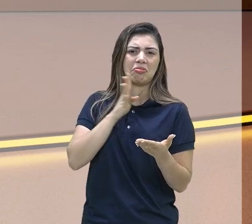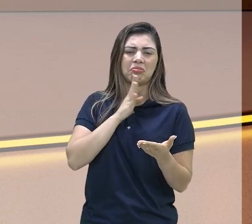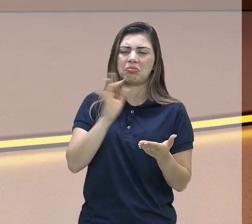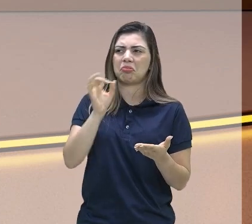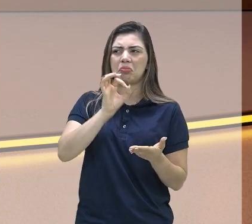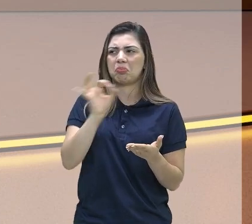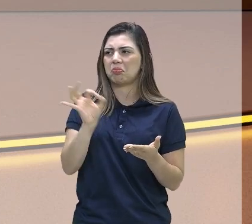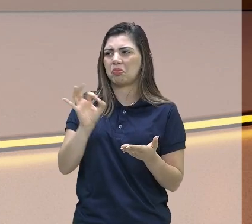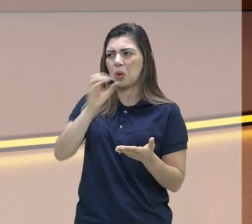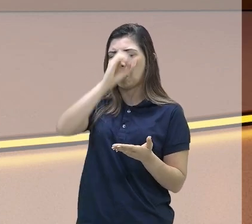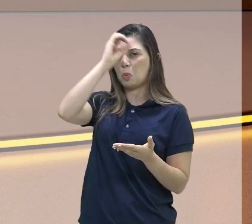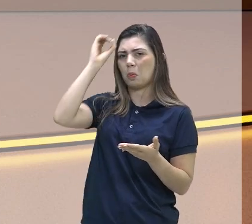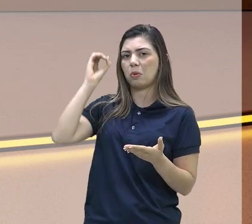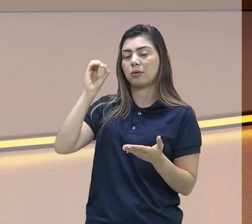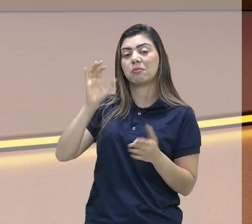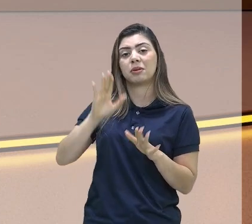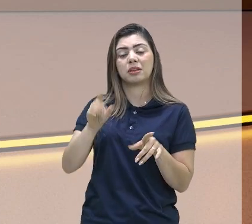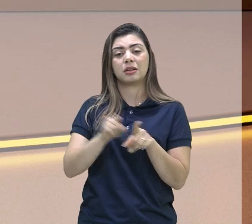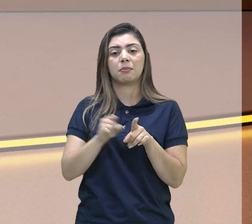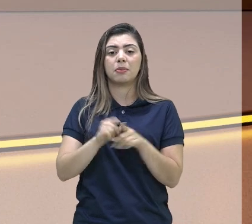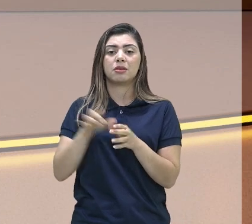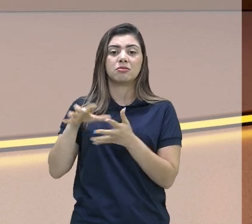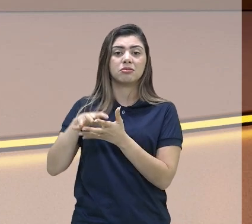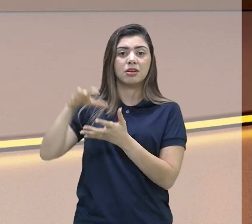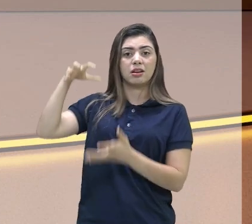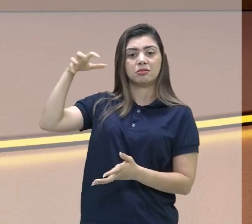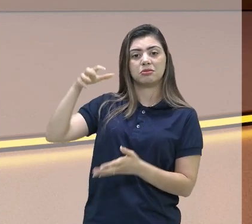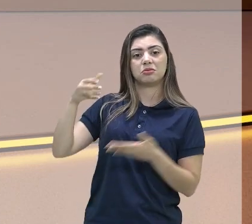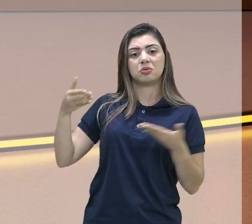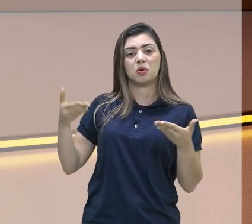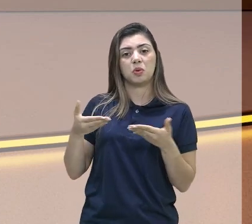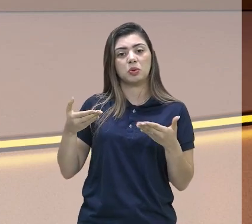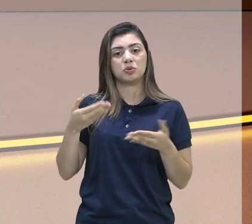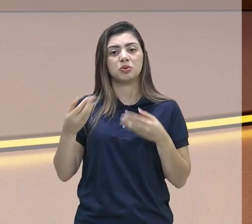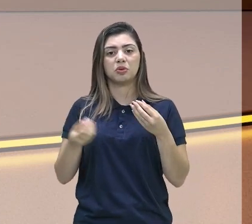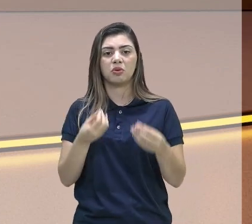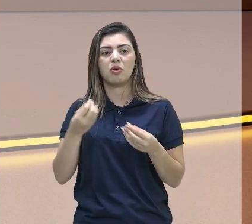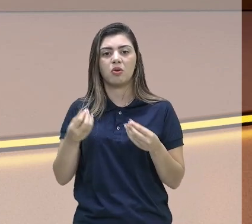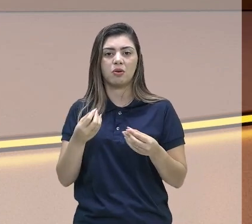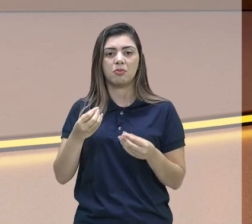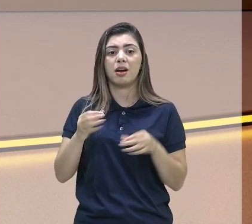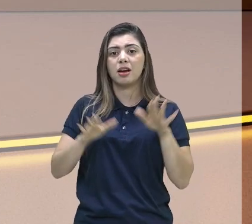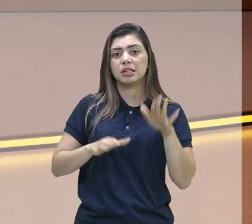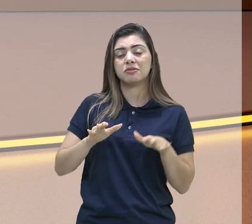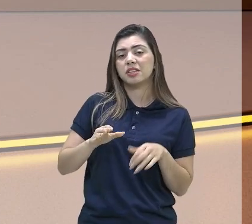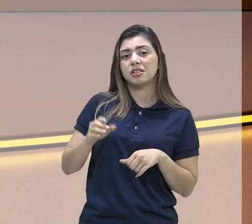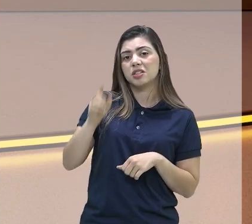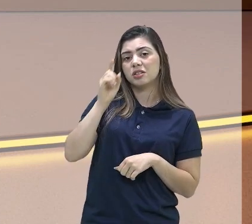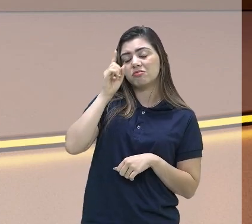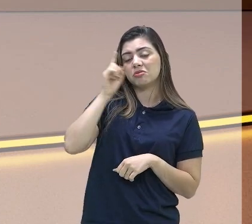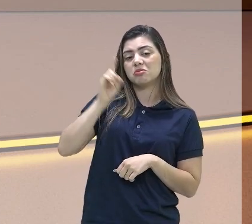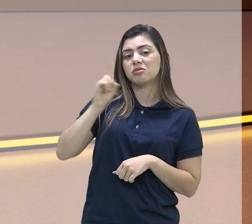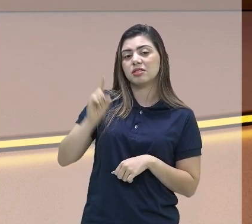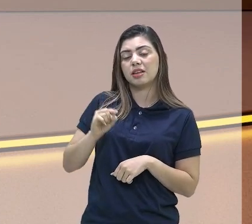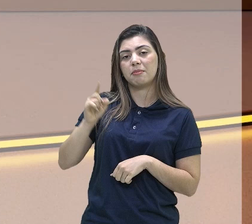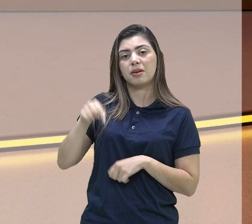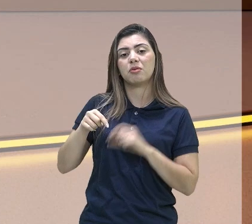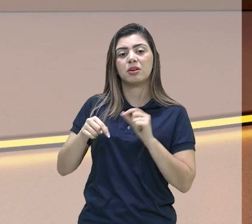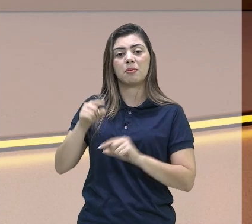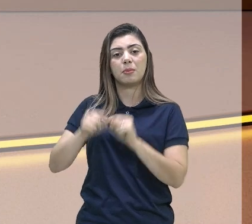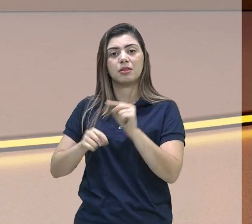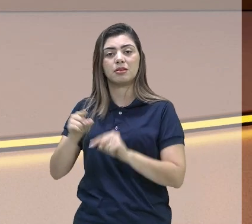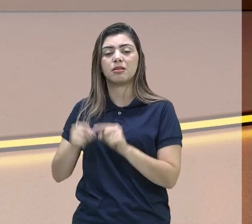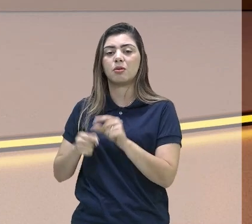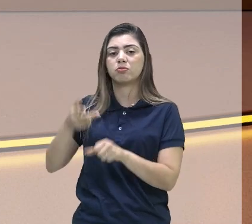juventude, até mesmo os adultos da nossa época, têm esse desconhecimento desse aparelho que é uma